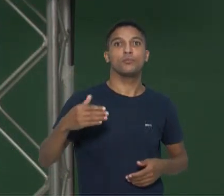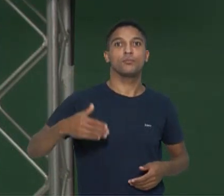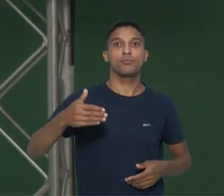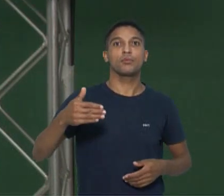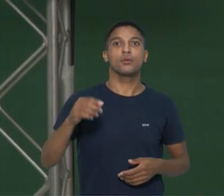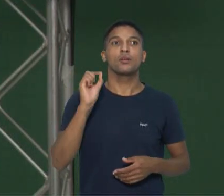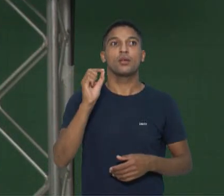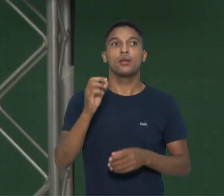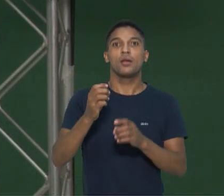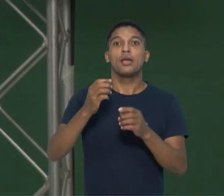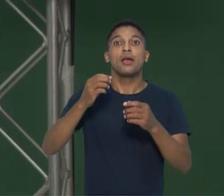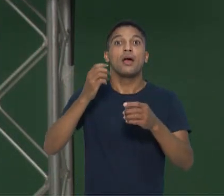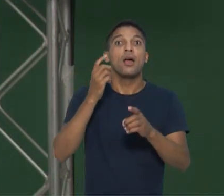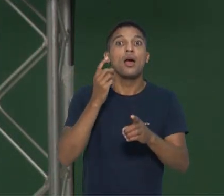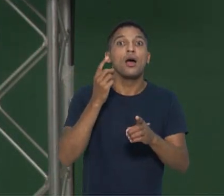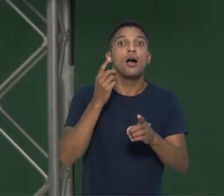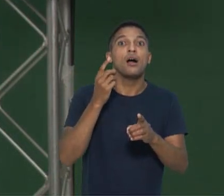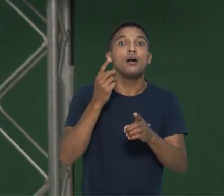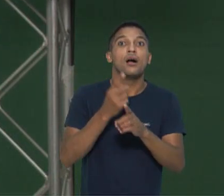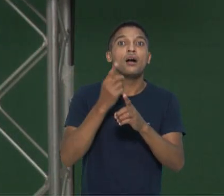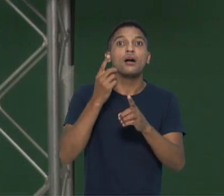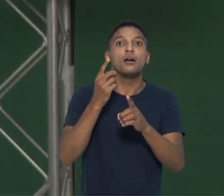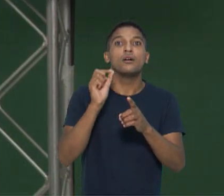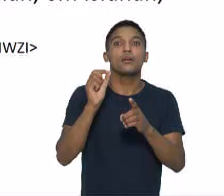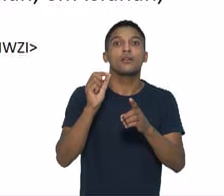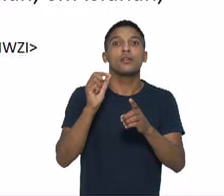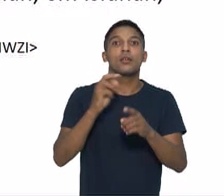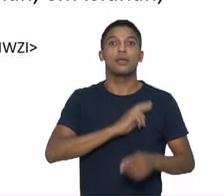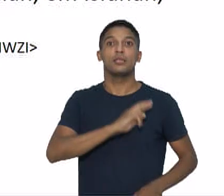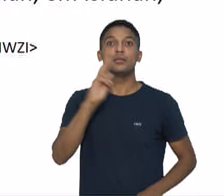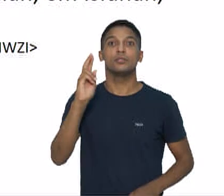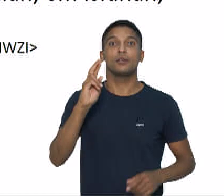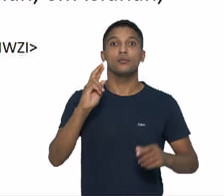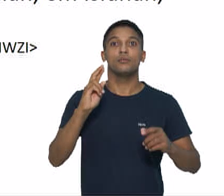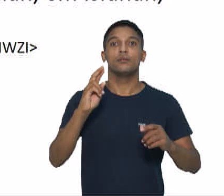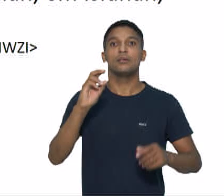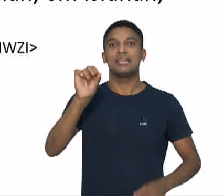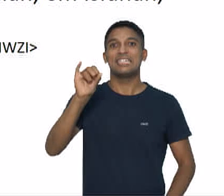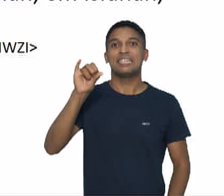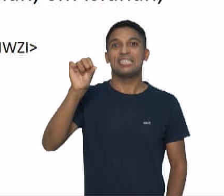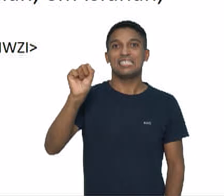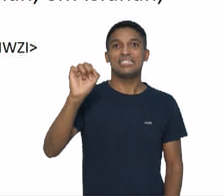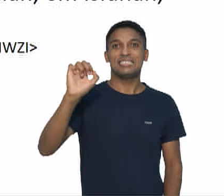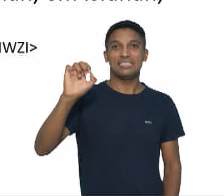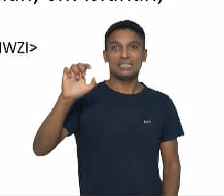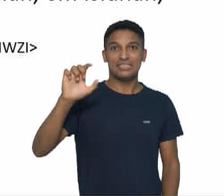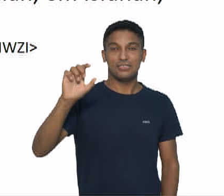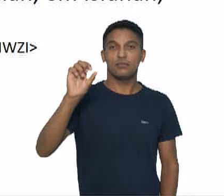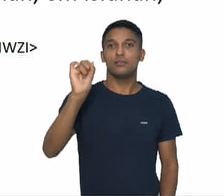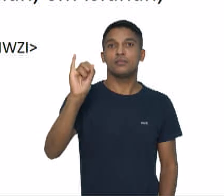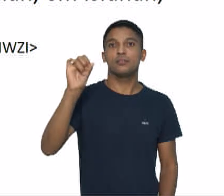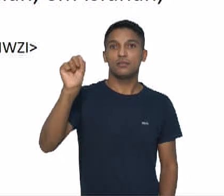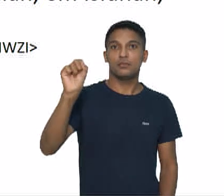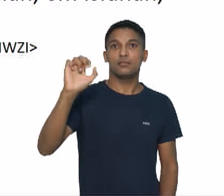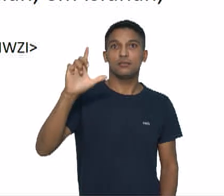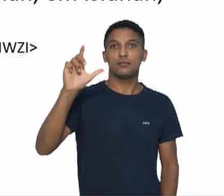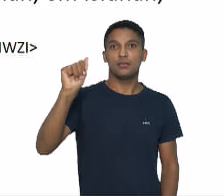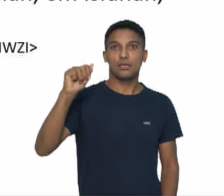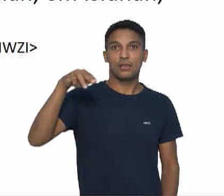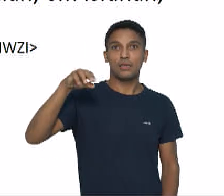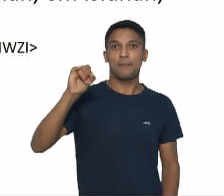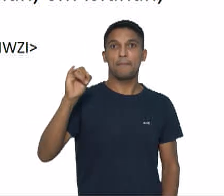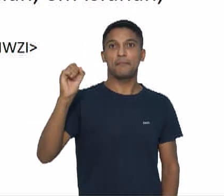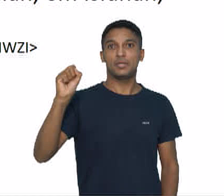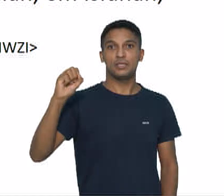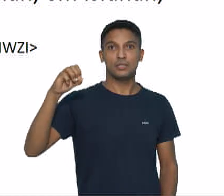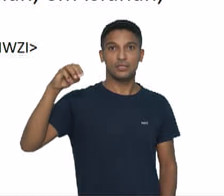sobre o islamismo, tá? Então, olha só, a teologia islâmica proíbe o uso de imagens como representação